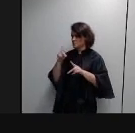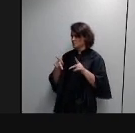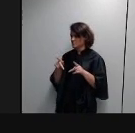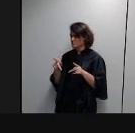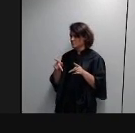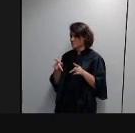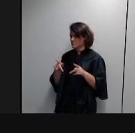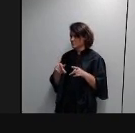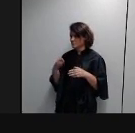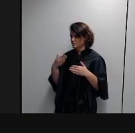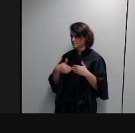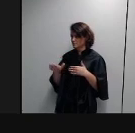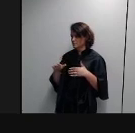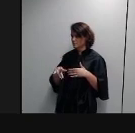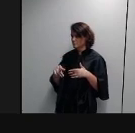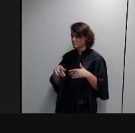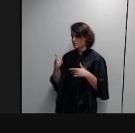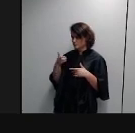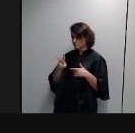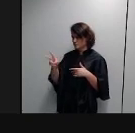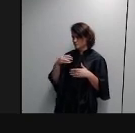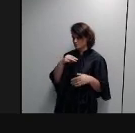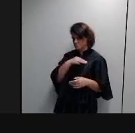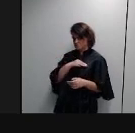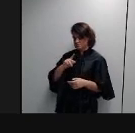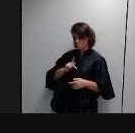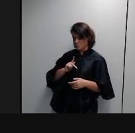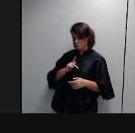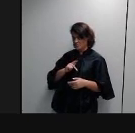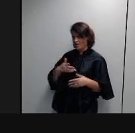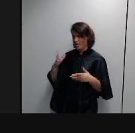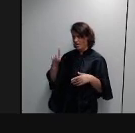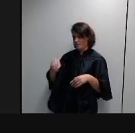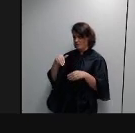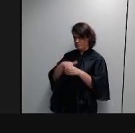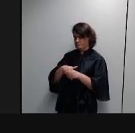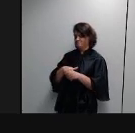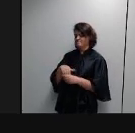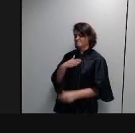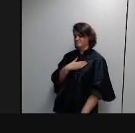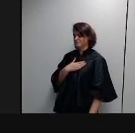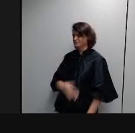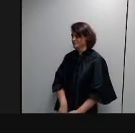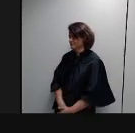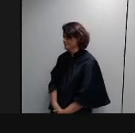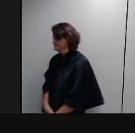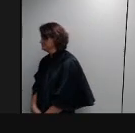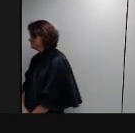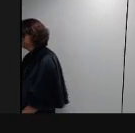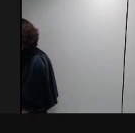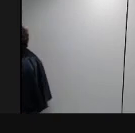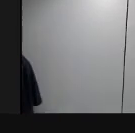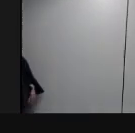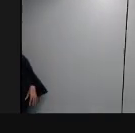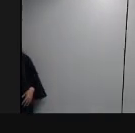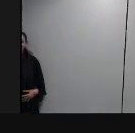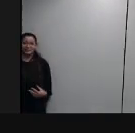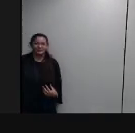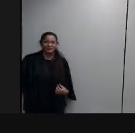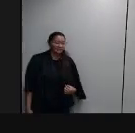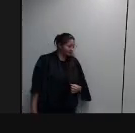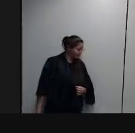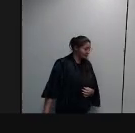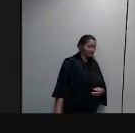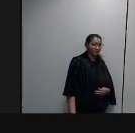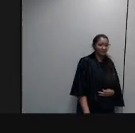ao agravo interno do Ministério Público é como voto Presidente Como disse o ministro Benedito realmente é um tema